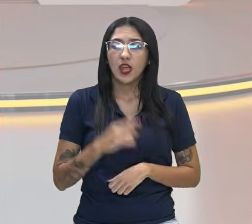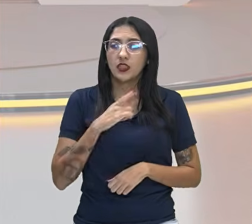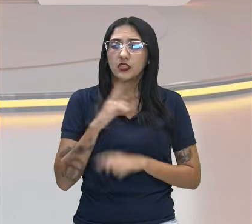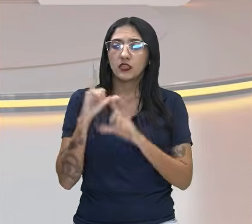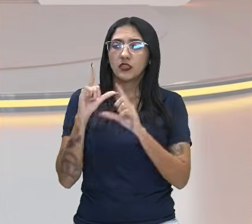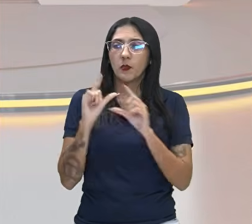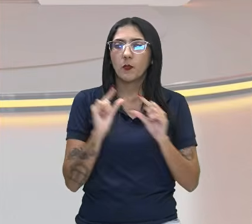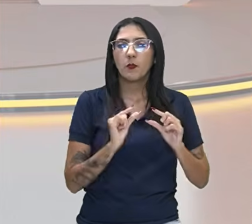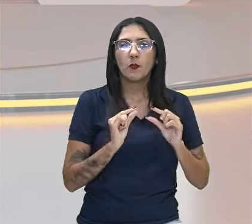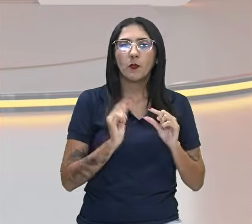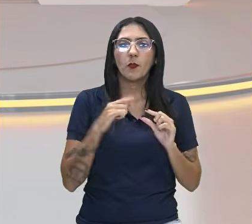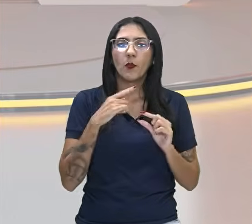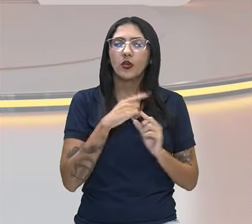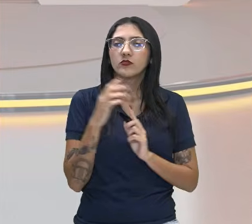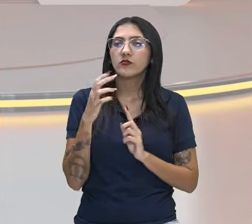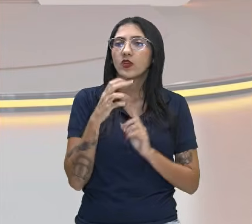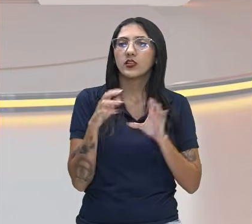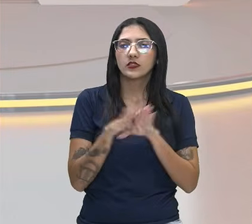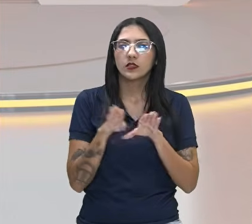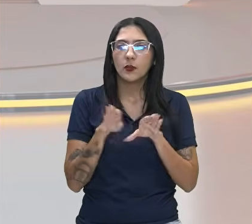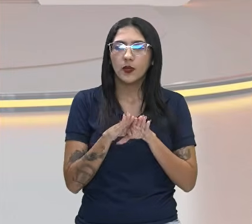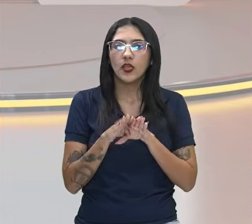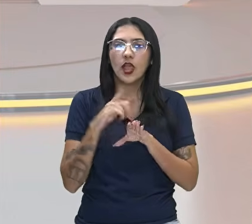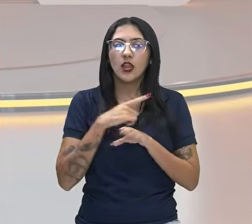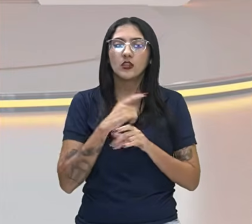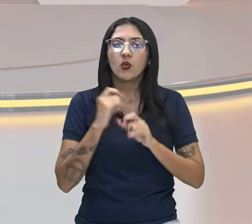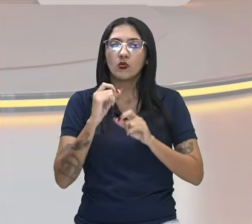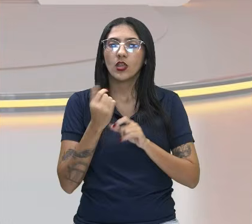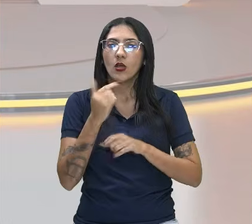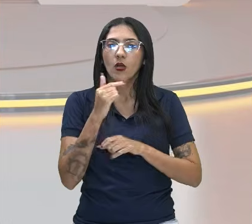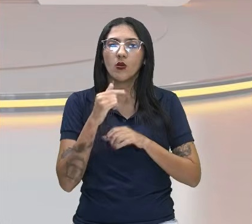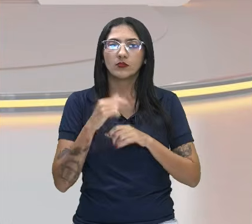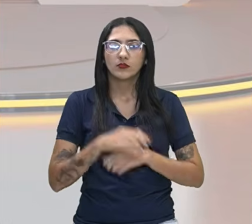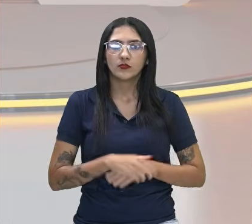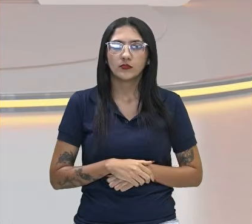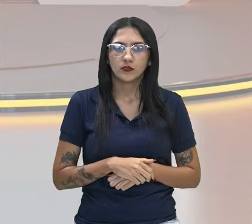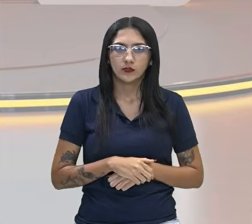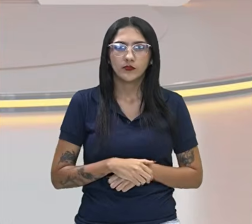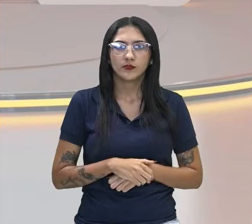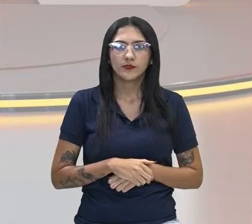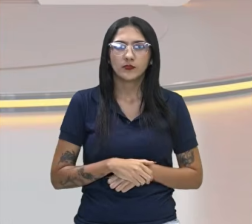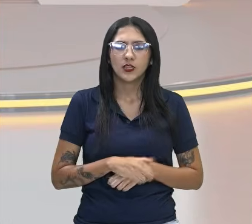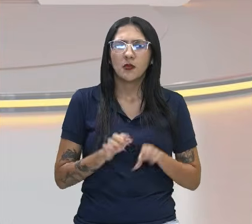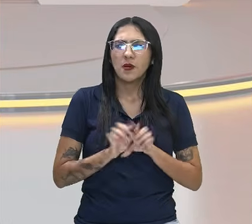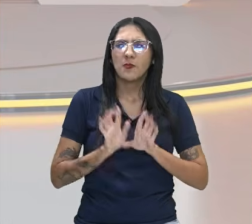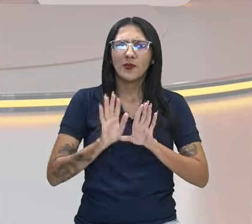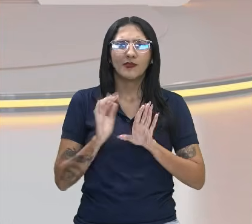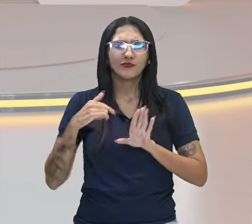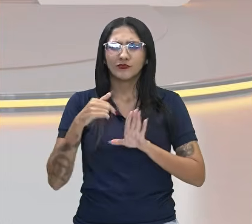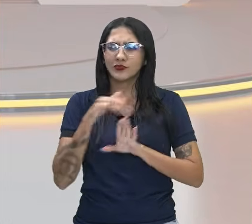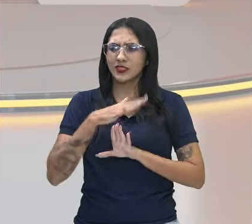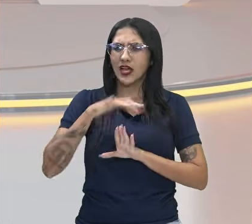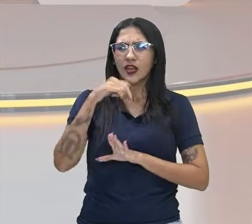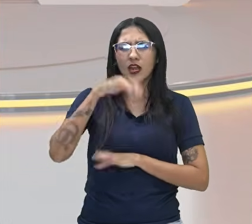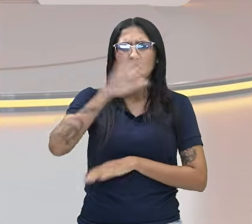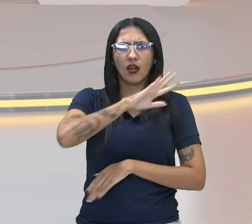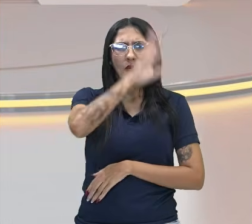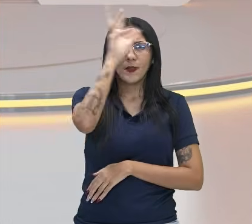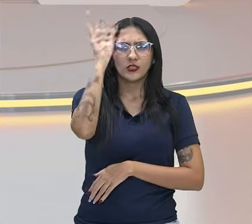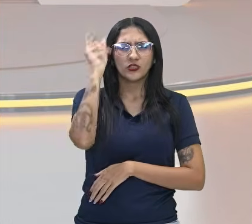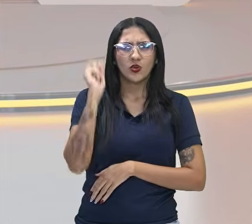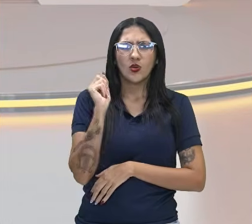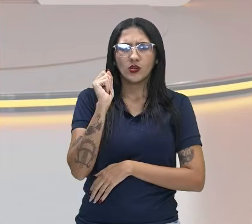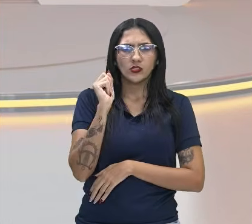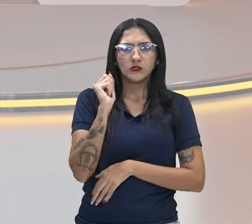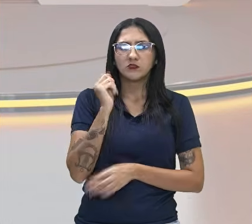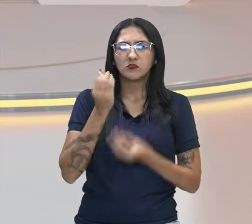influência à medida que avança em direção ali ao interior do continente. Mas, professora, e nosso estado do Amazonas, que é bastante, tem essa